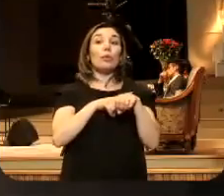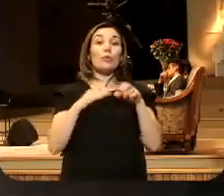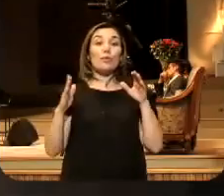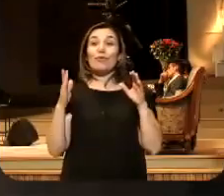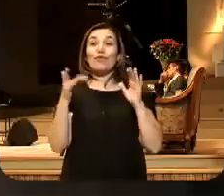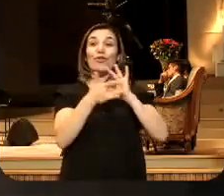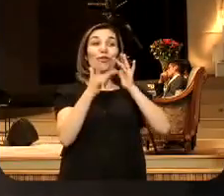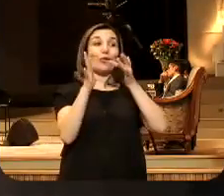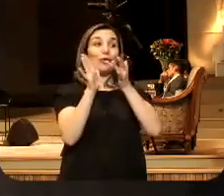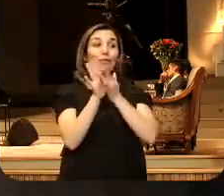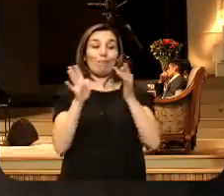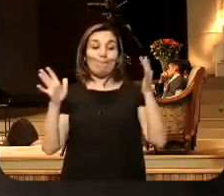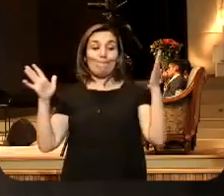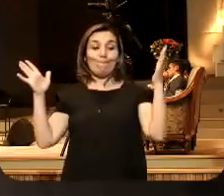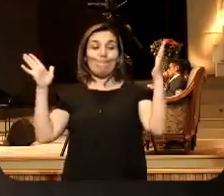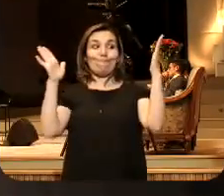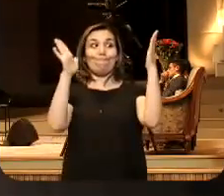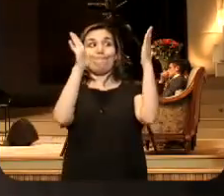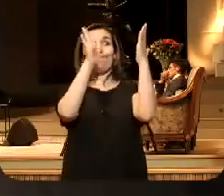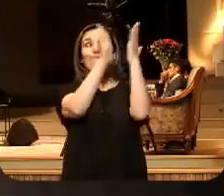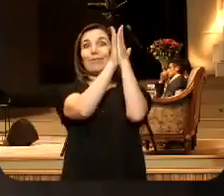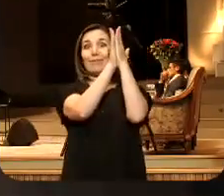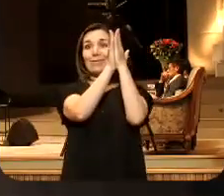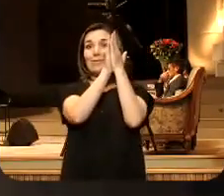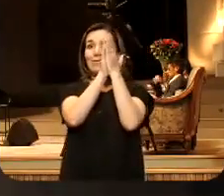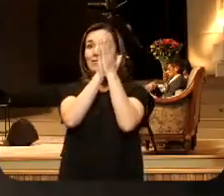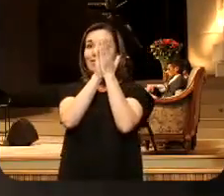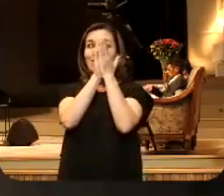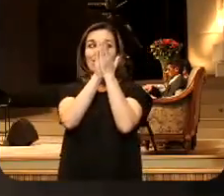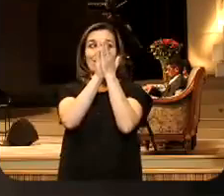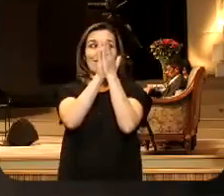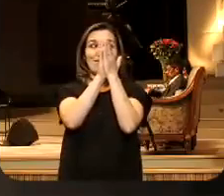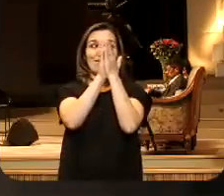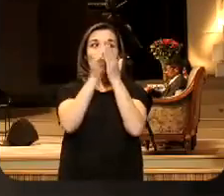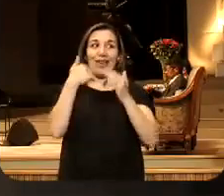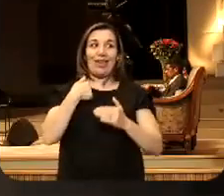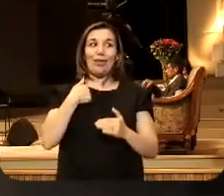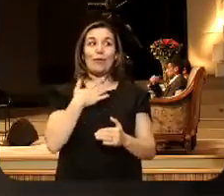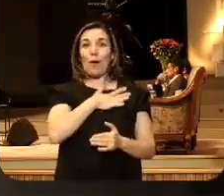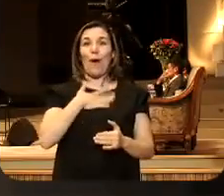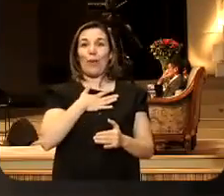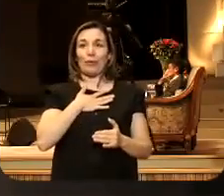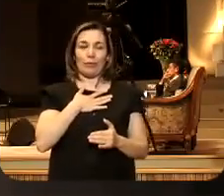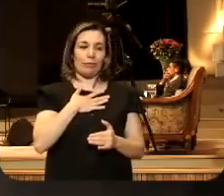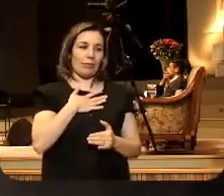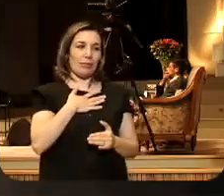contas. Eu adoro prestar contas. É tão bom.